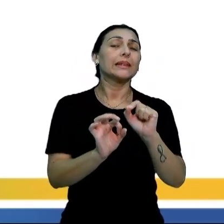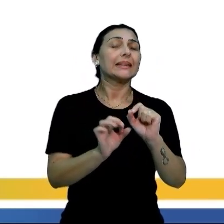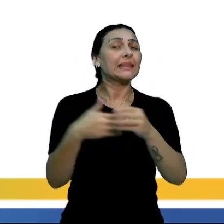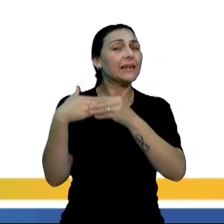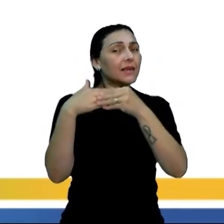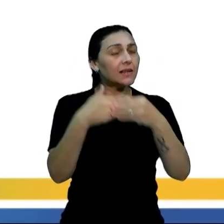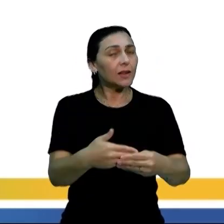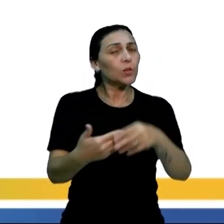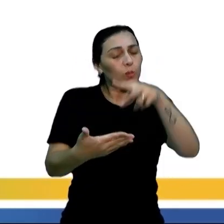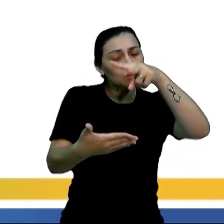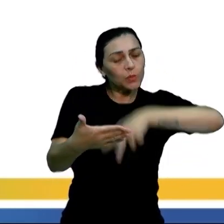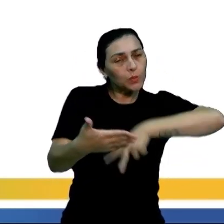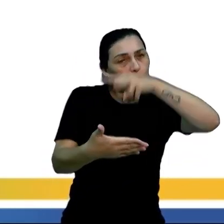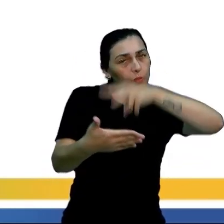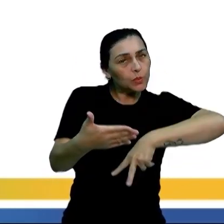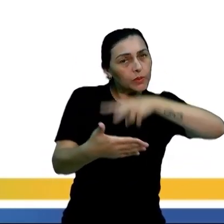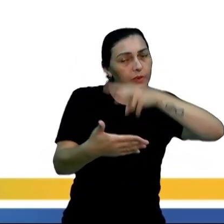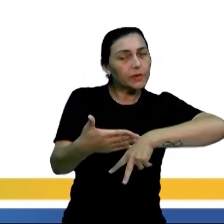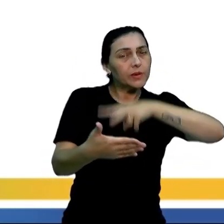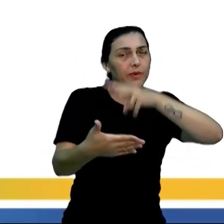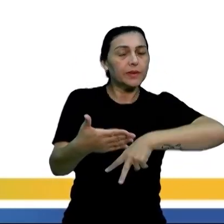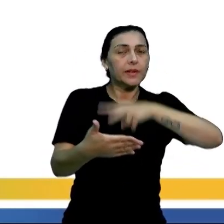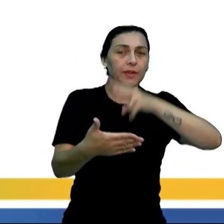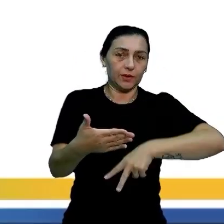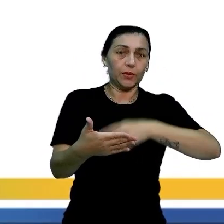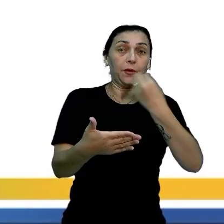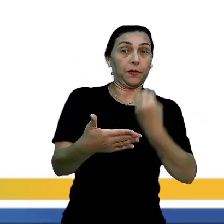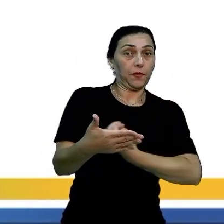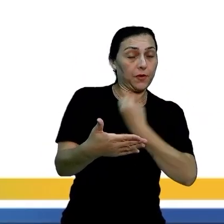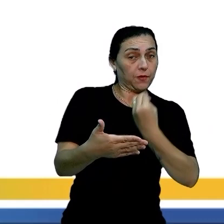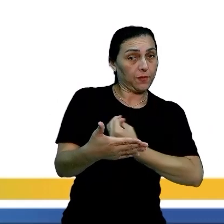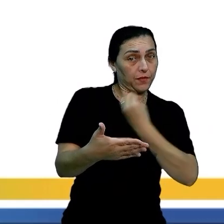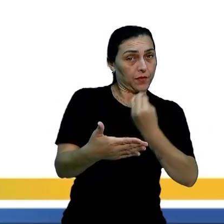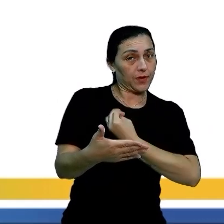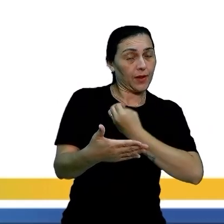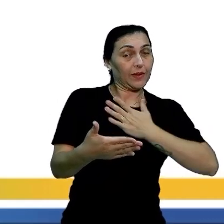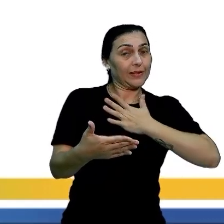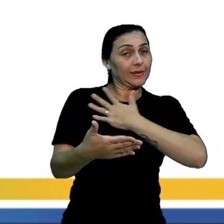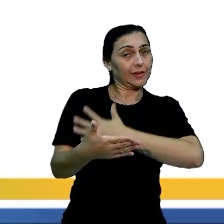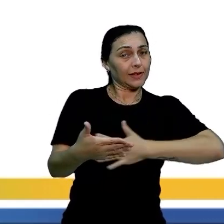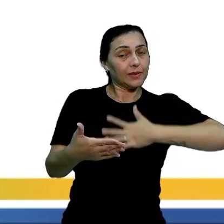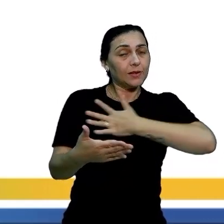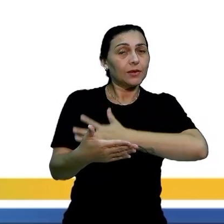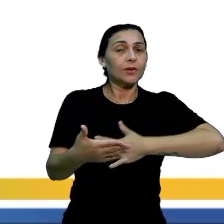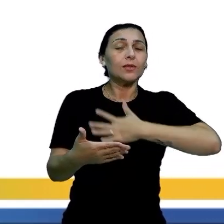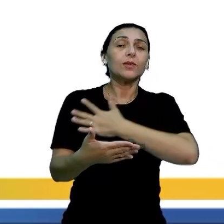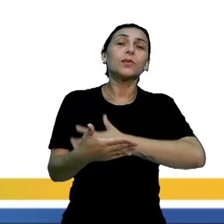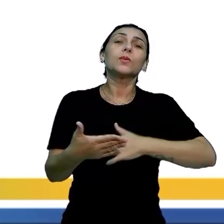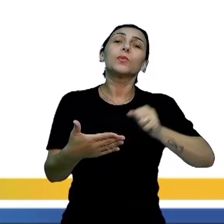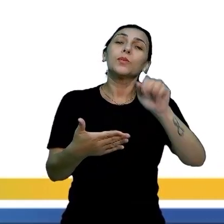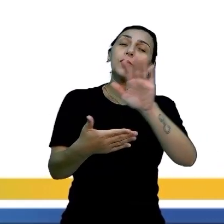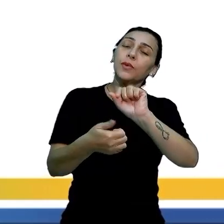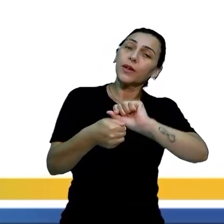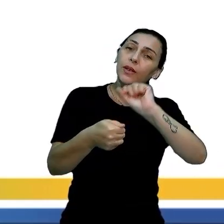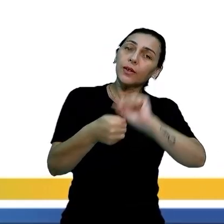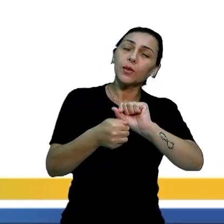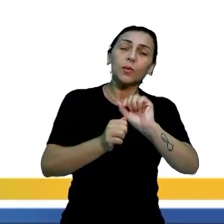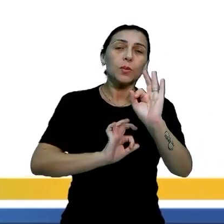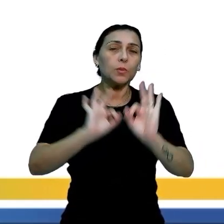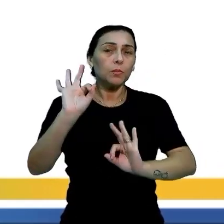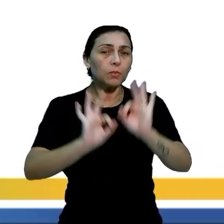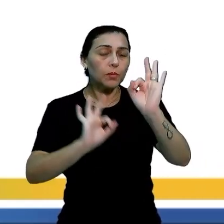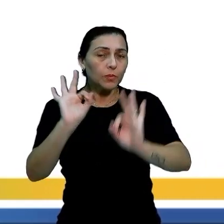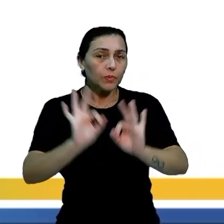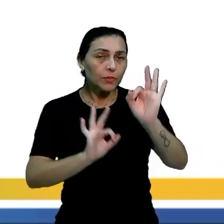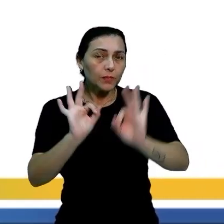uma leitura de fruição, ou seja, voltada ao prazer, como os gerados por uma obra